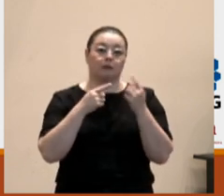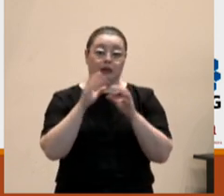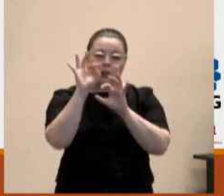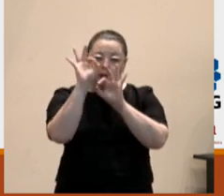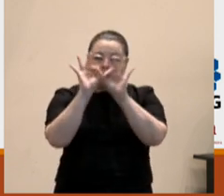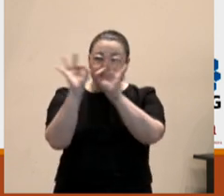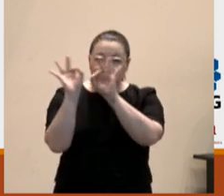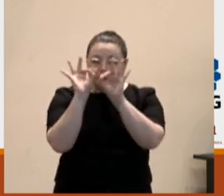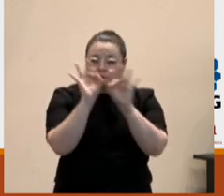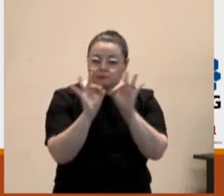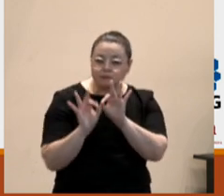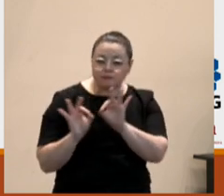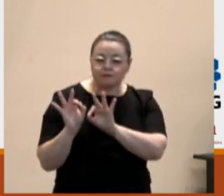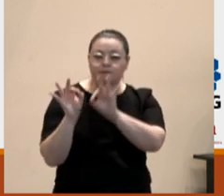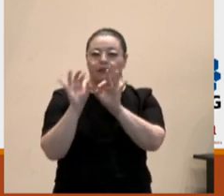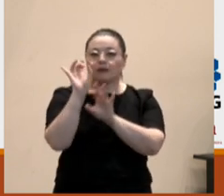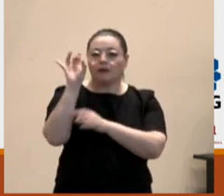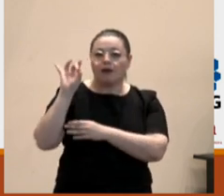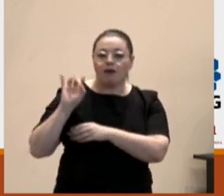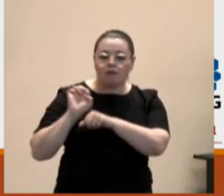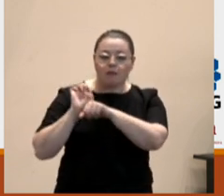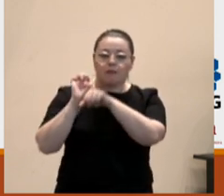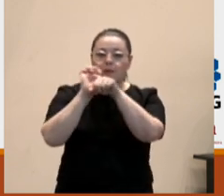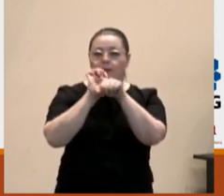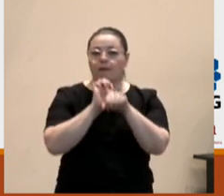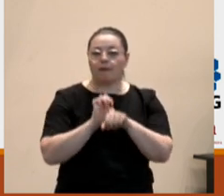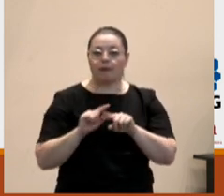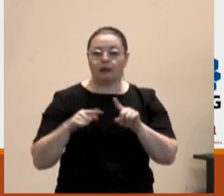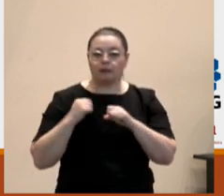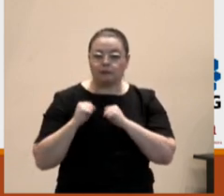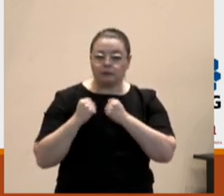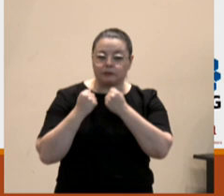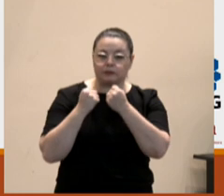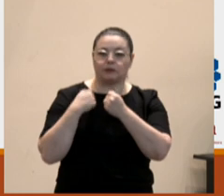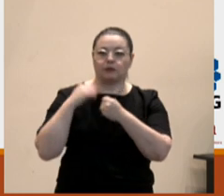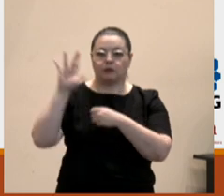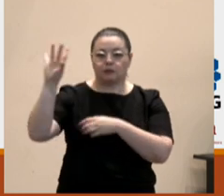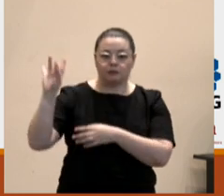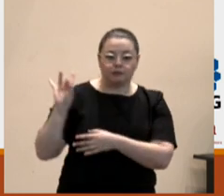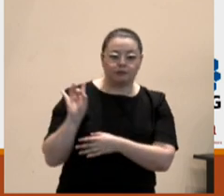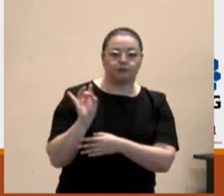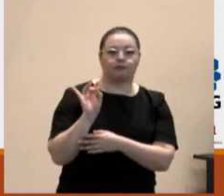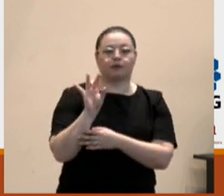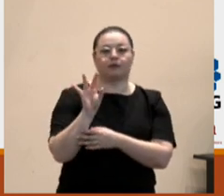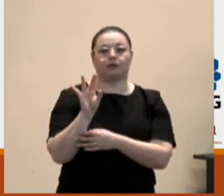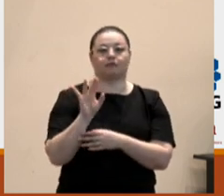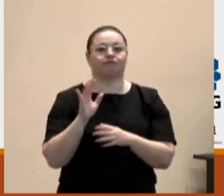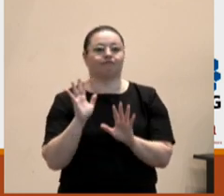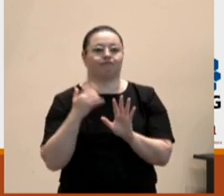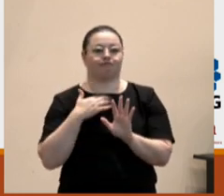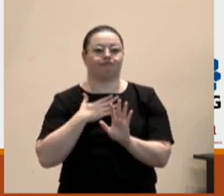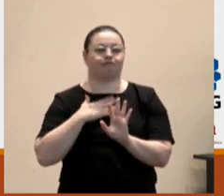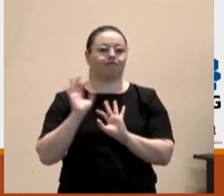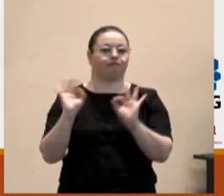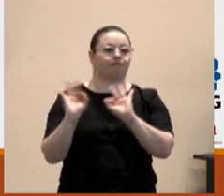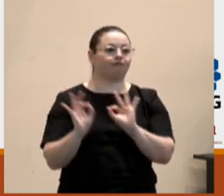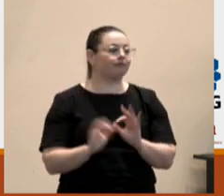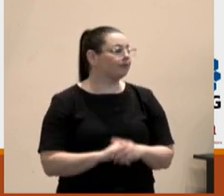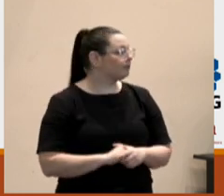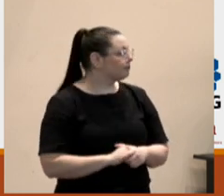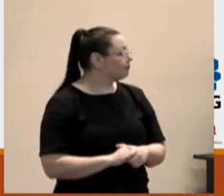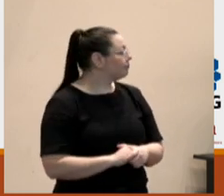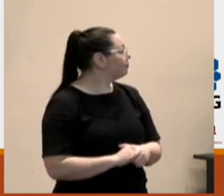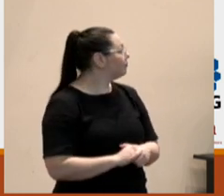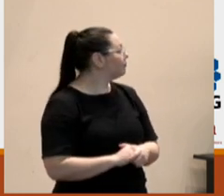cada estado. Mas o esforço meu final aqui, eu peguei esse e fiz um zoom dele para minha conta. Por isso que vai estar tudo